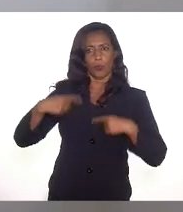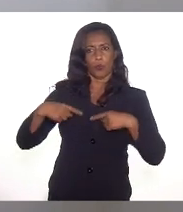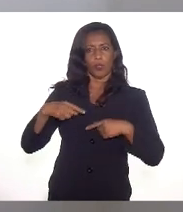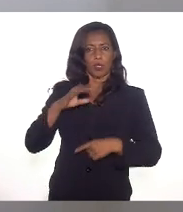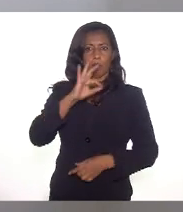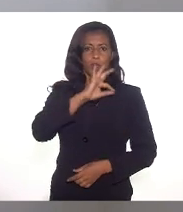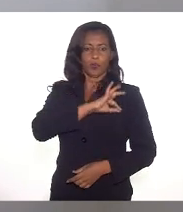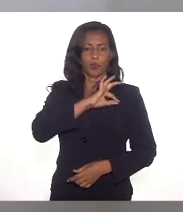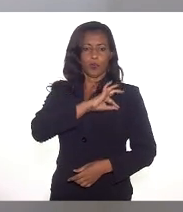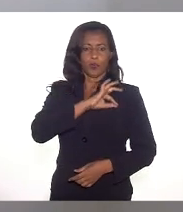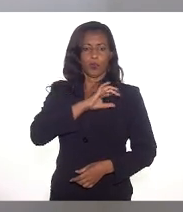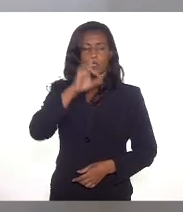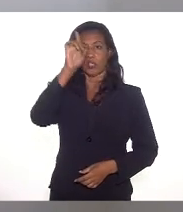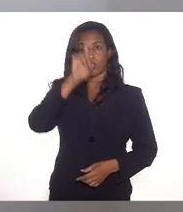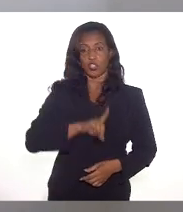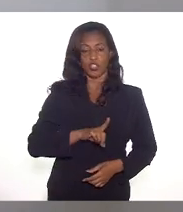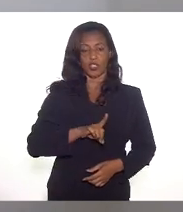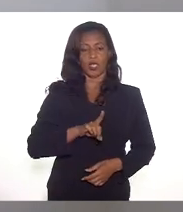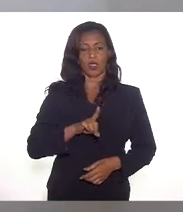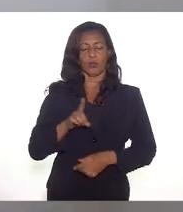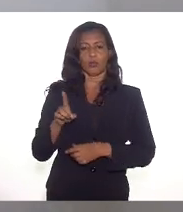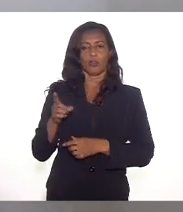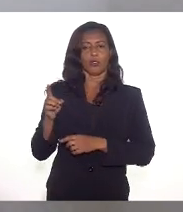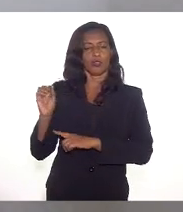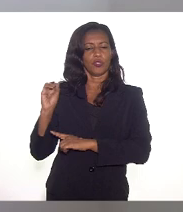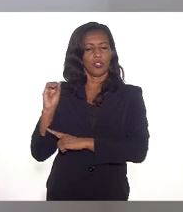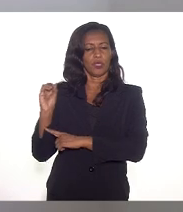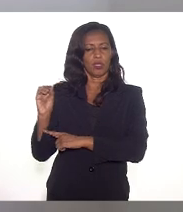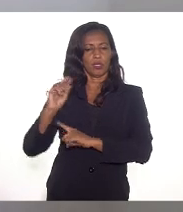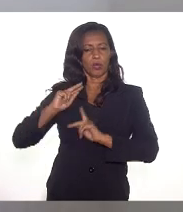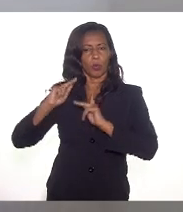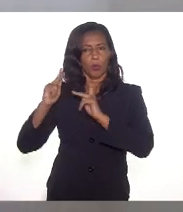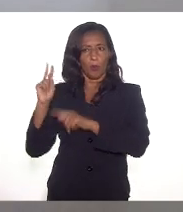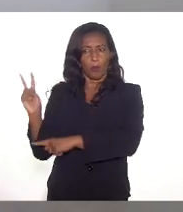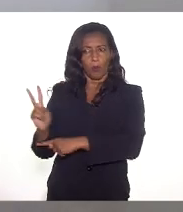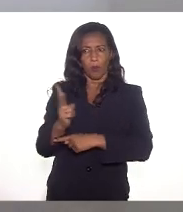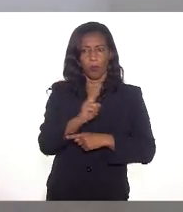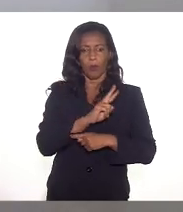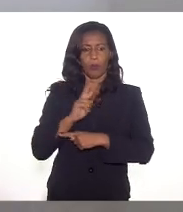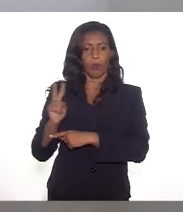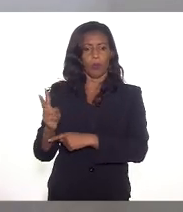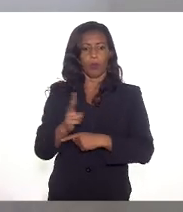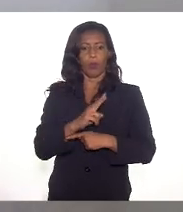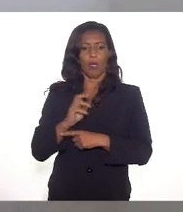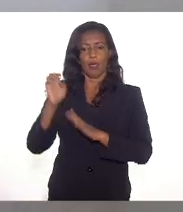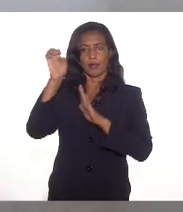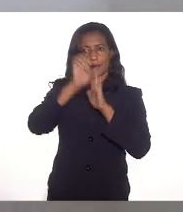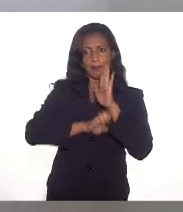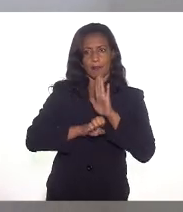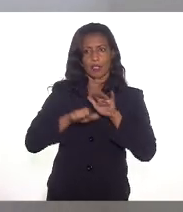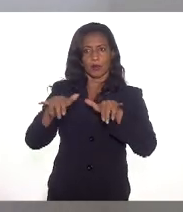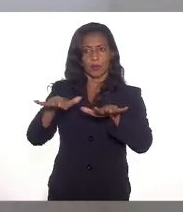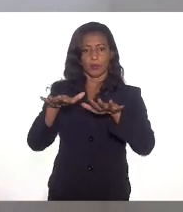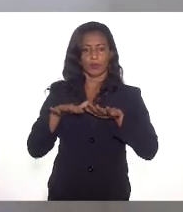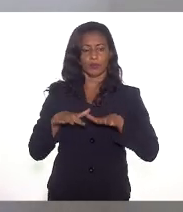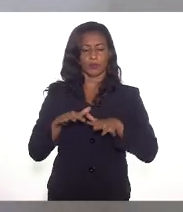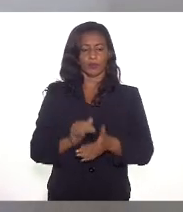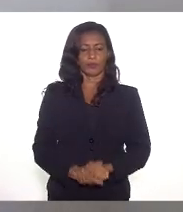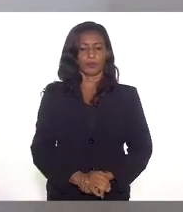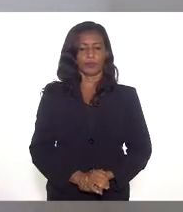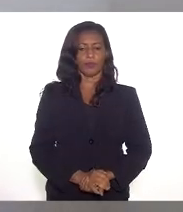defesa dos direitos humanos e cidadania, de orçamento, fiscalização financeira e controle, as emendas de plenário.